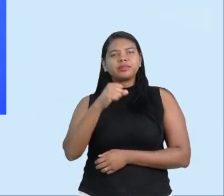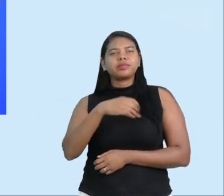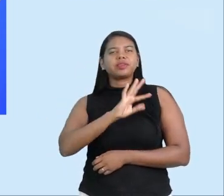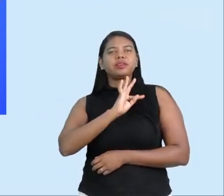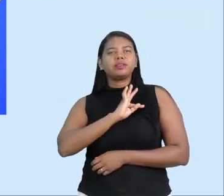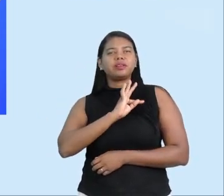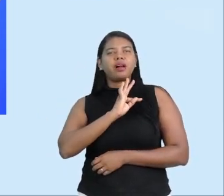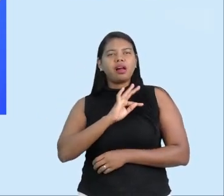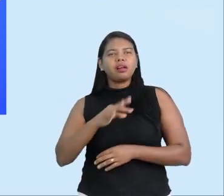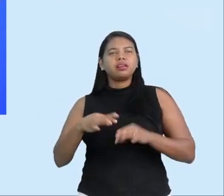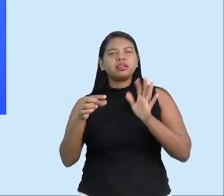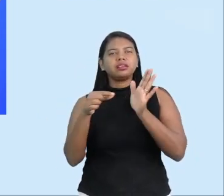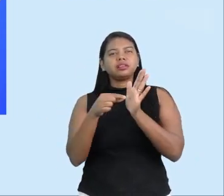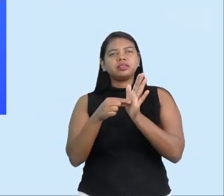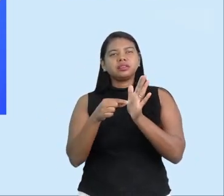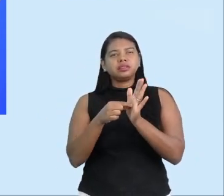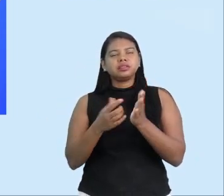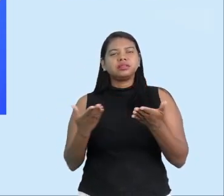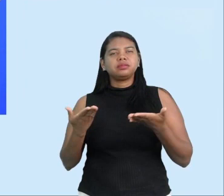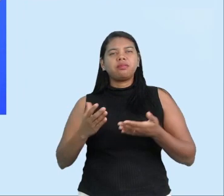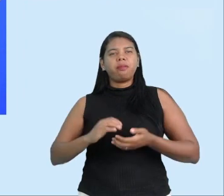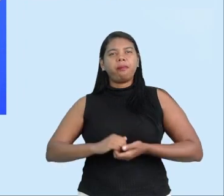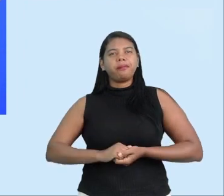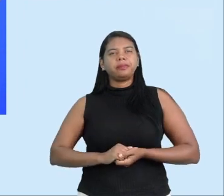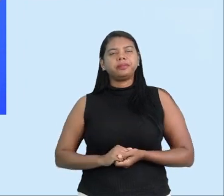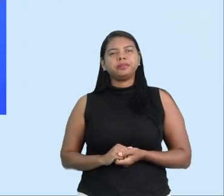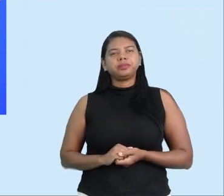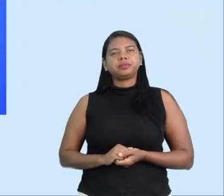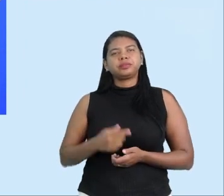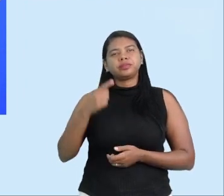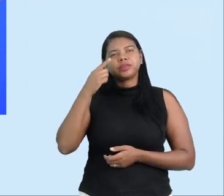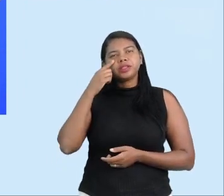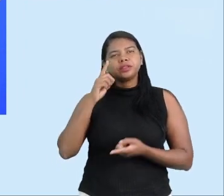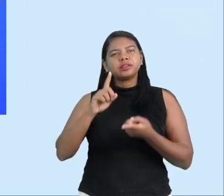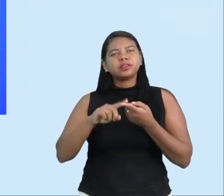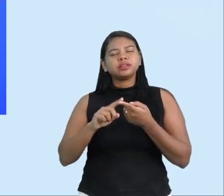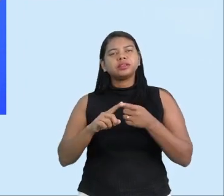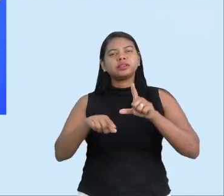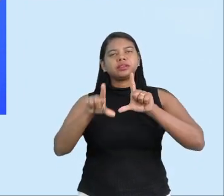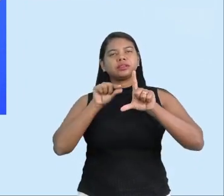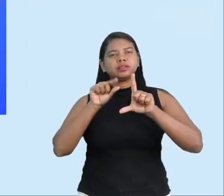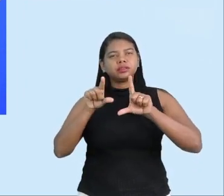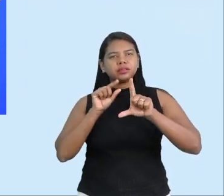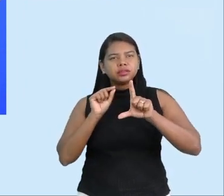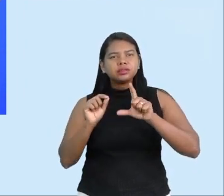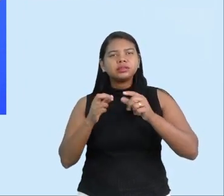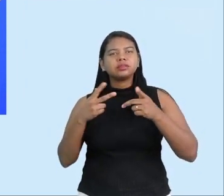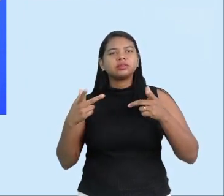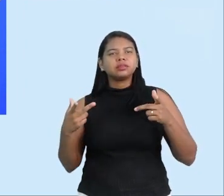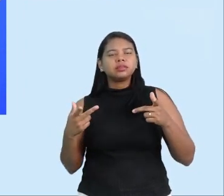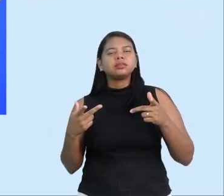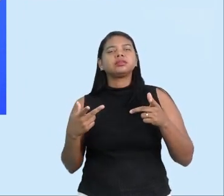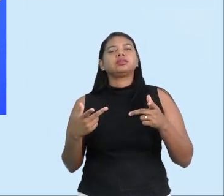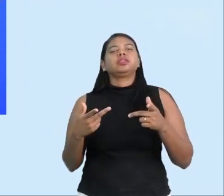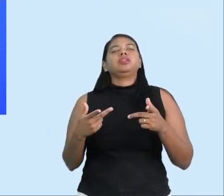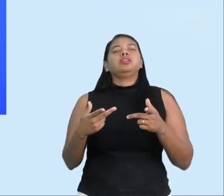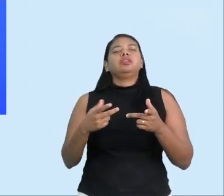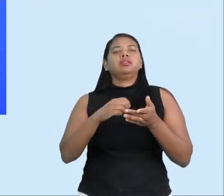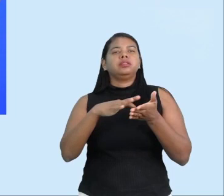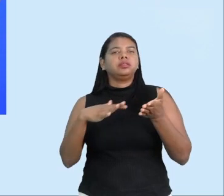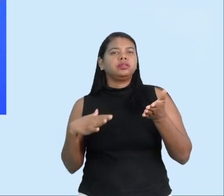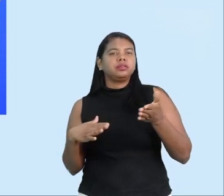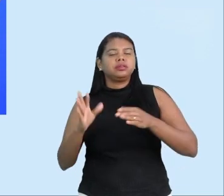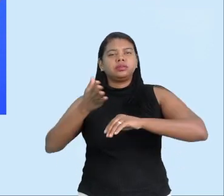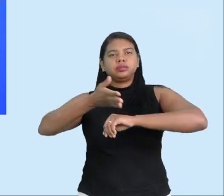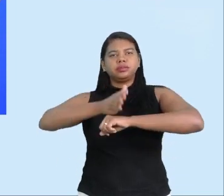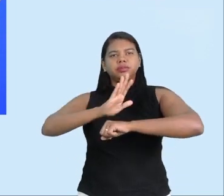software livre, GIMP. Vai ver também as ferramentas de seleção e vamos fazer duas atividades práticas. Você